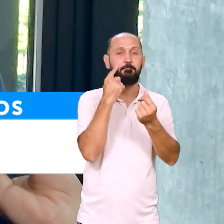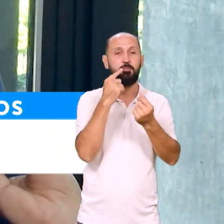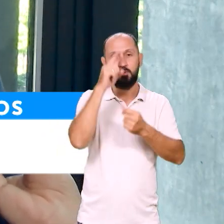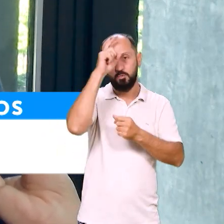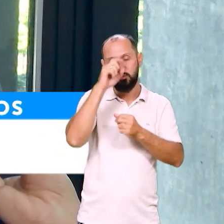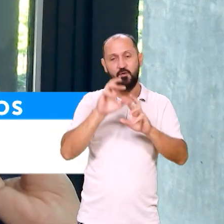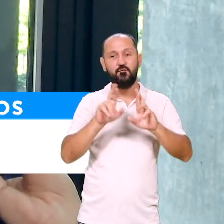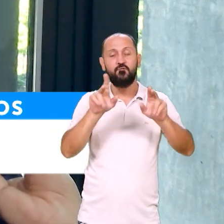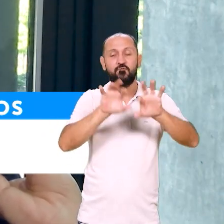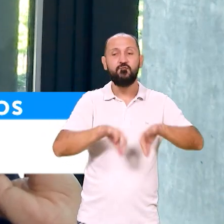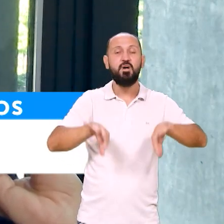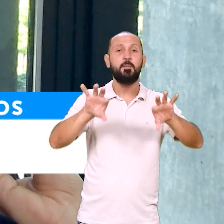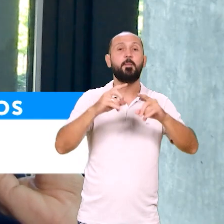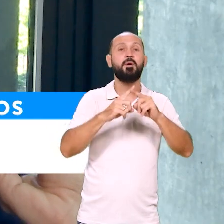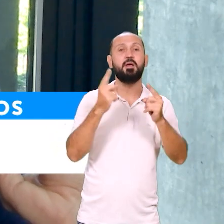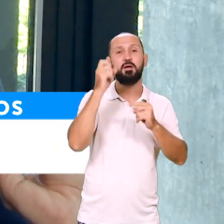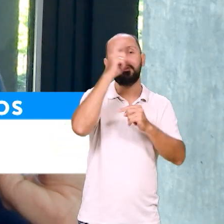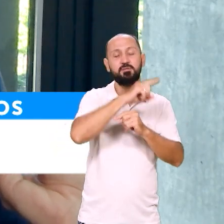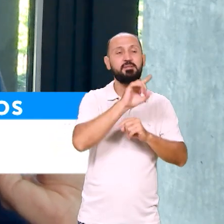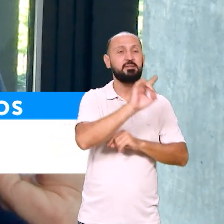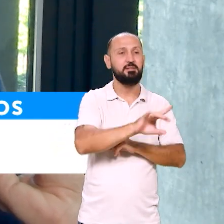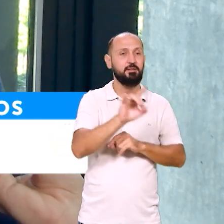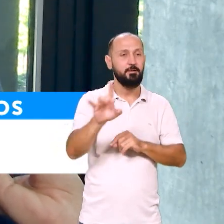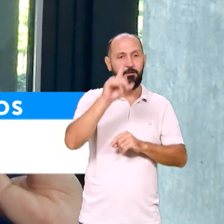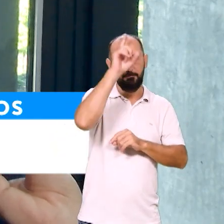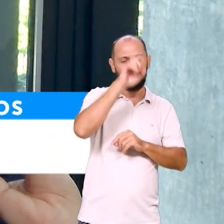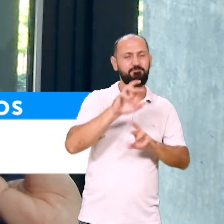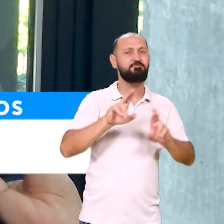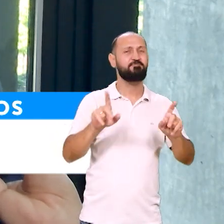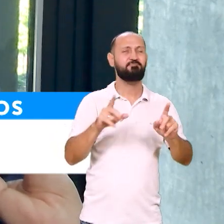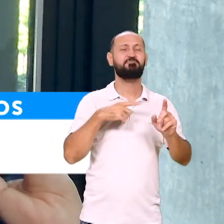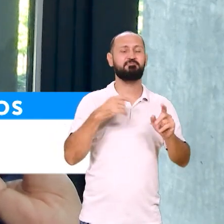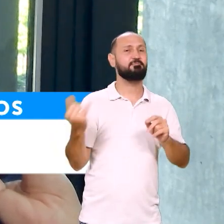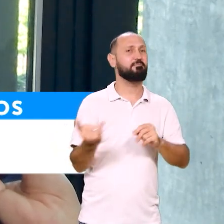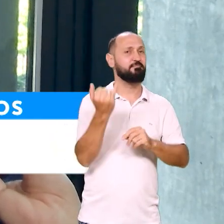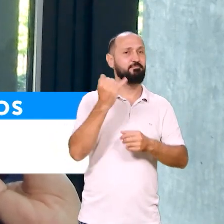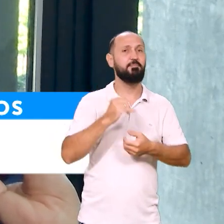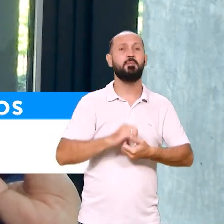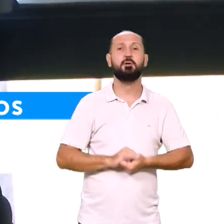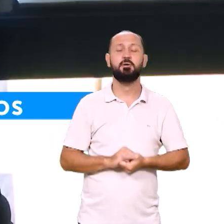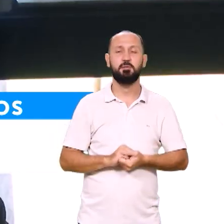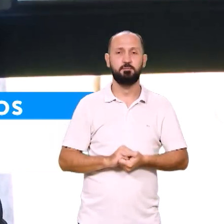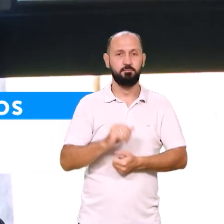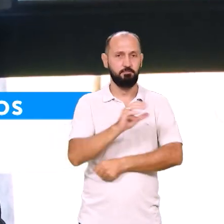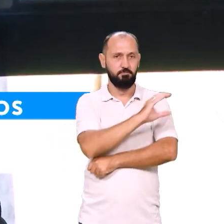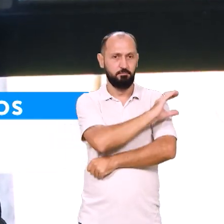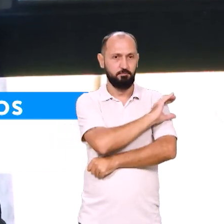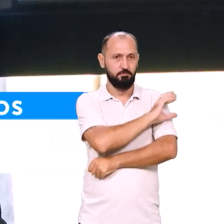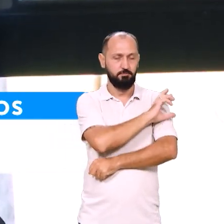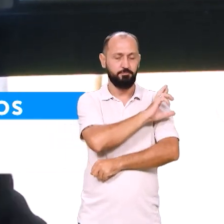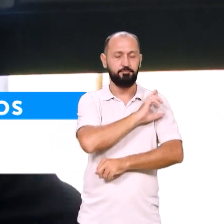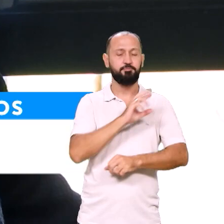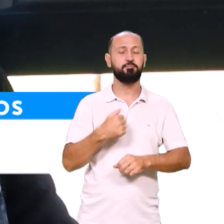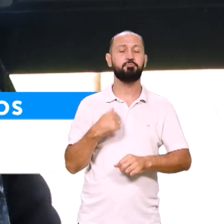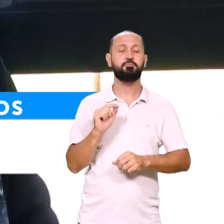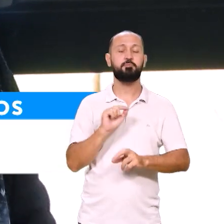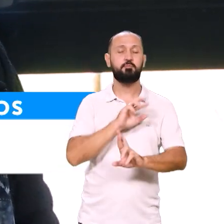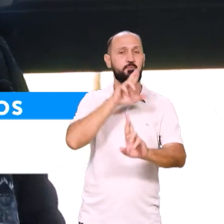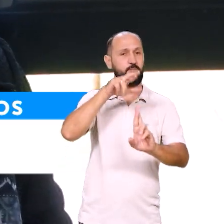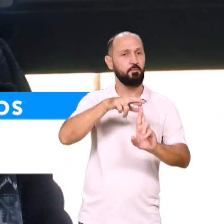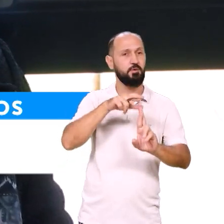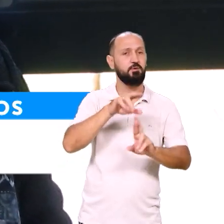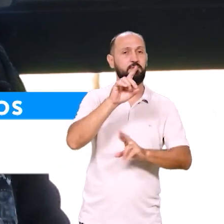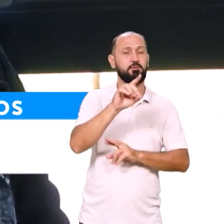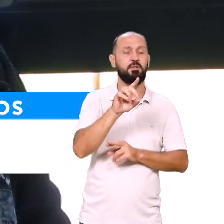métrica para hospitais diferentes, porque a complexidade de cada hospital é muito significativa. A coordenadora e representante